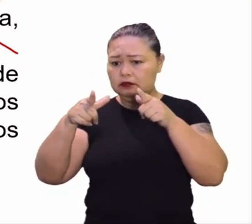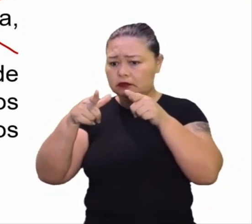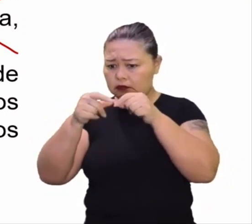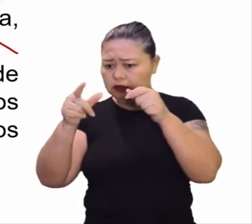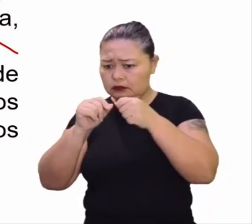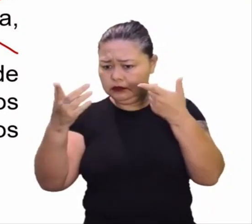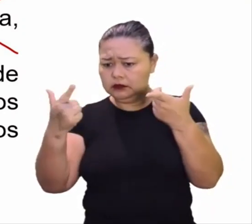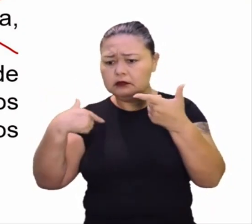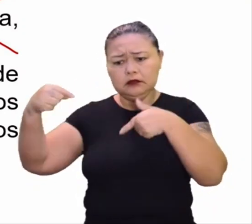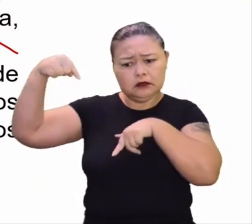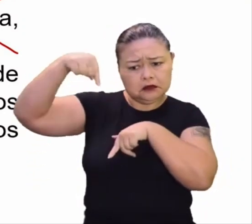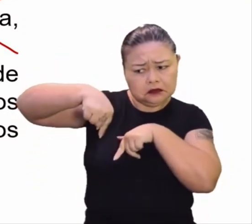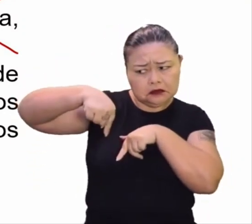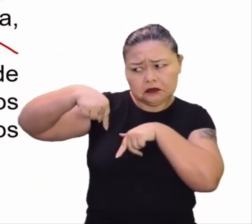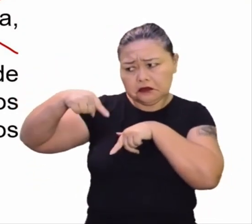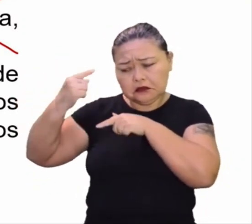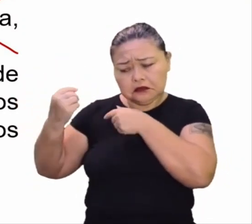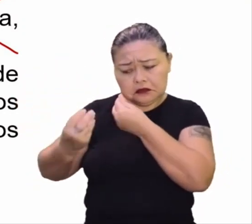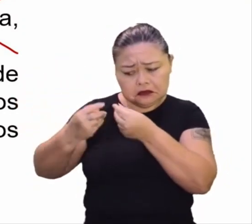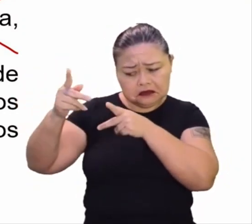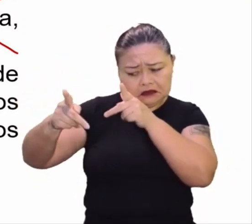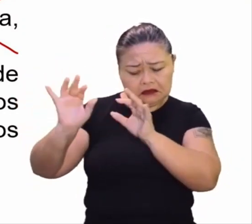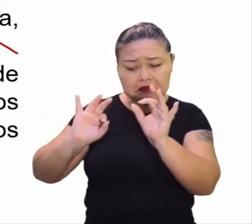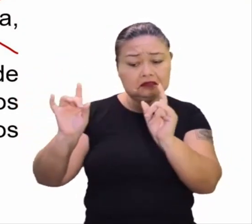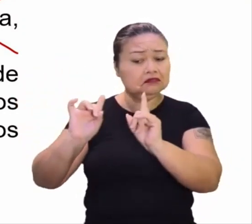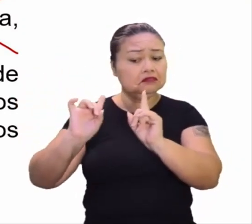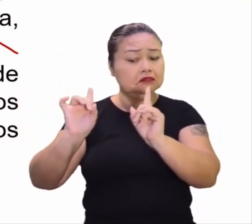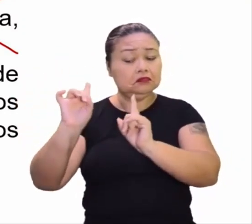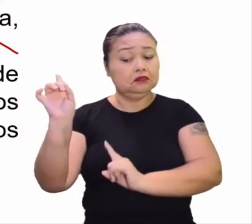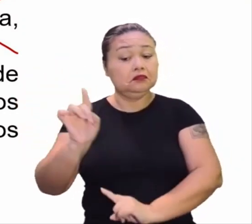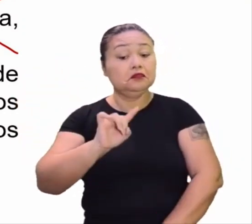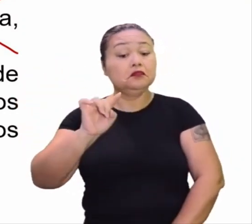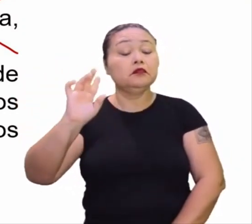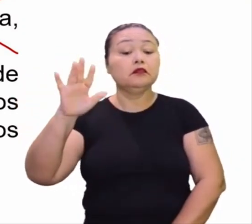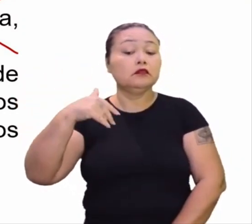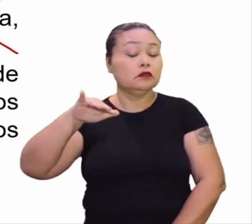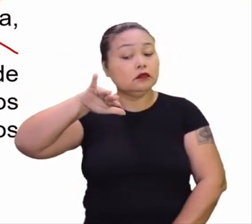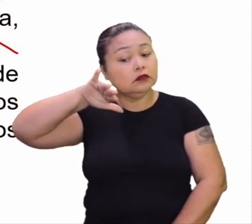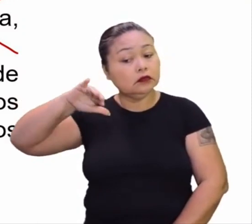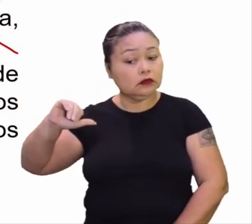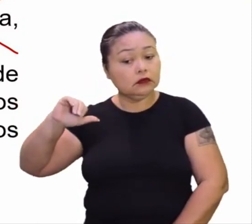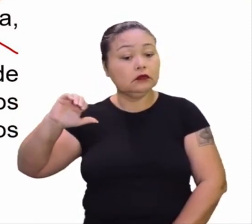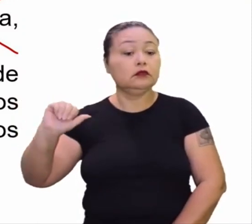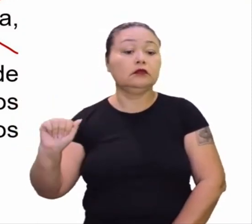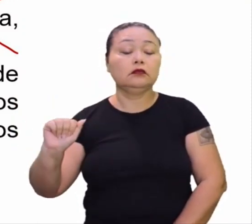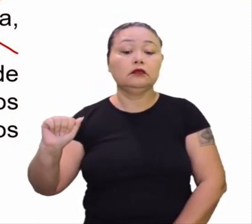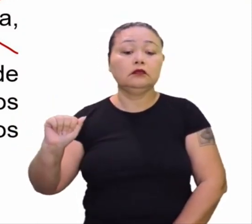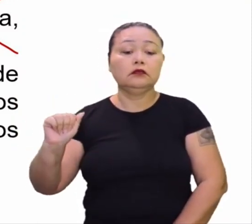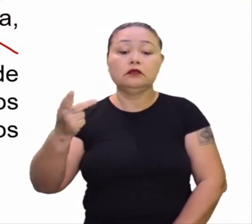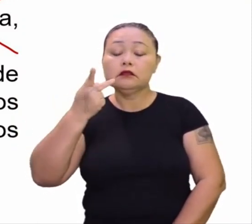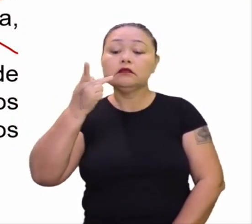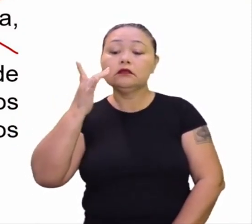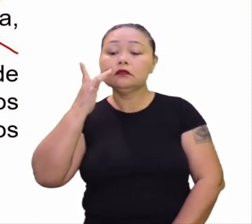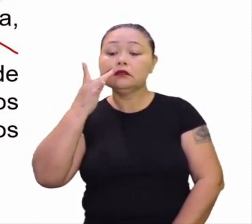Brasília aqui em relação à população, não. Beleza, então já eliminou a A, né?